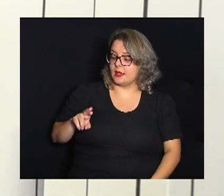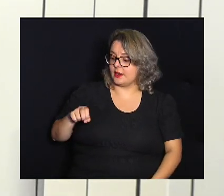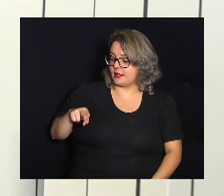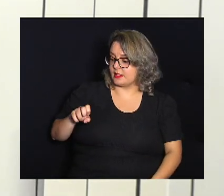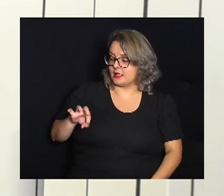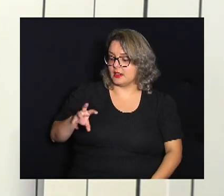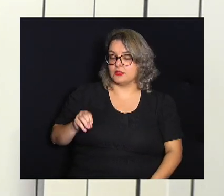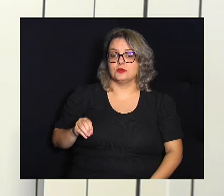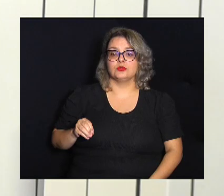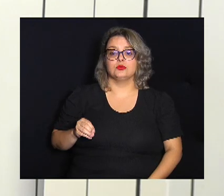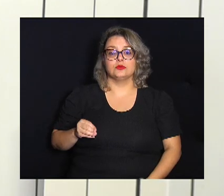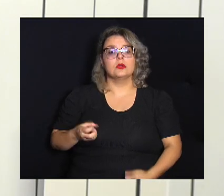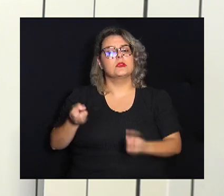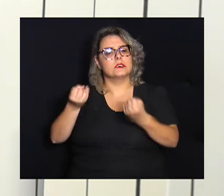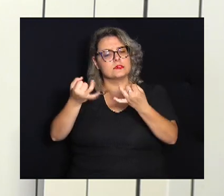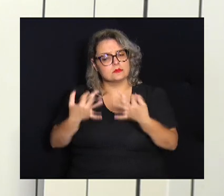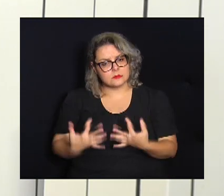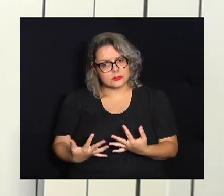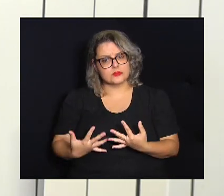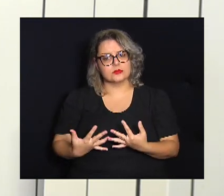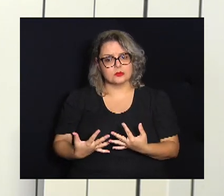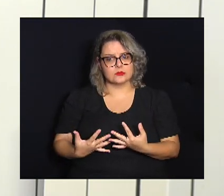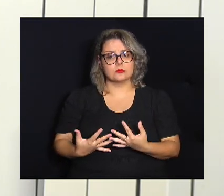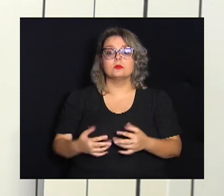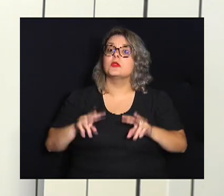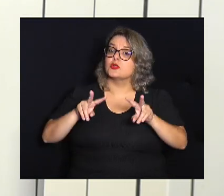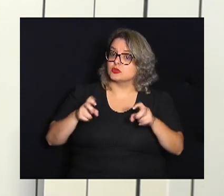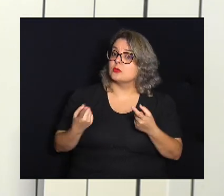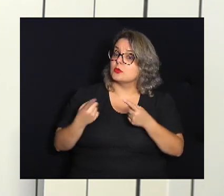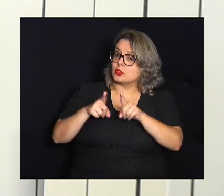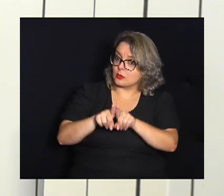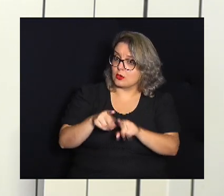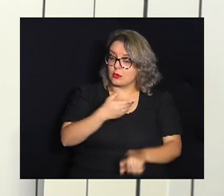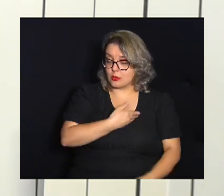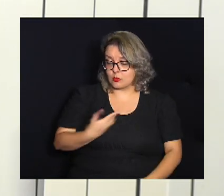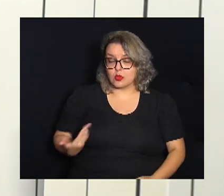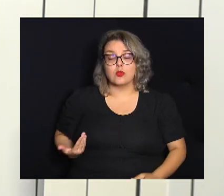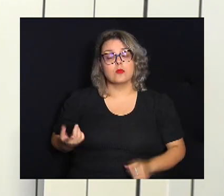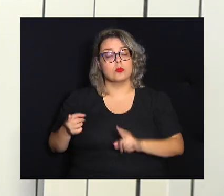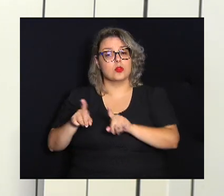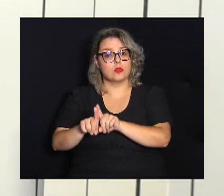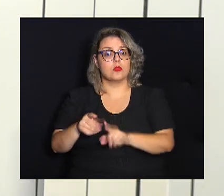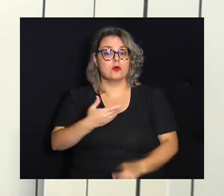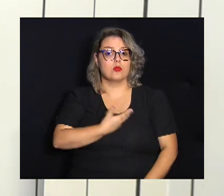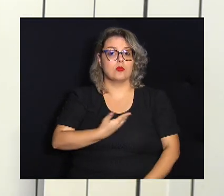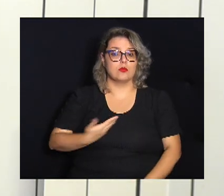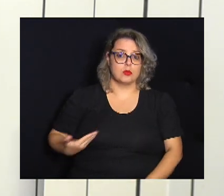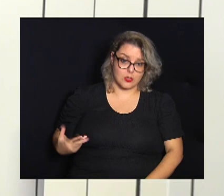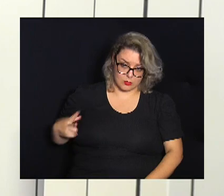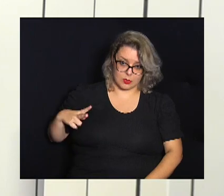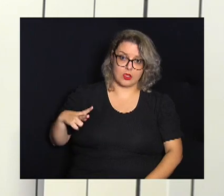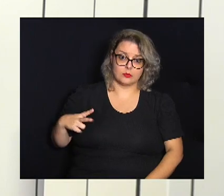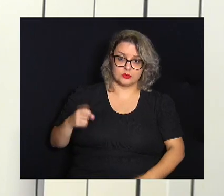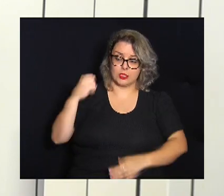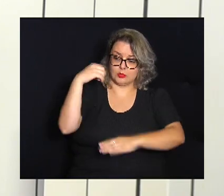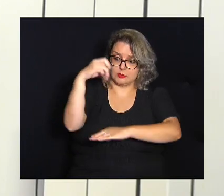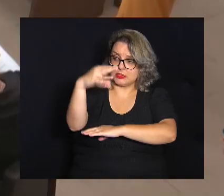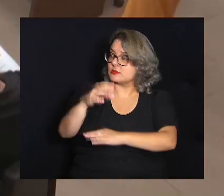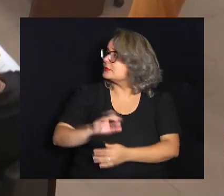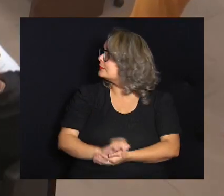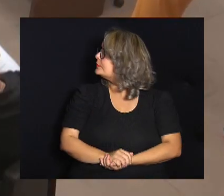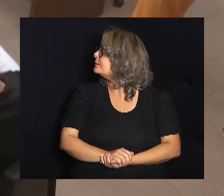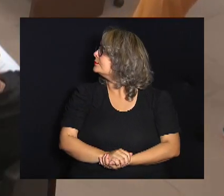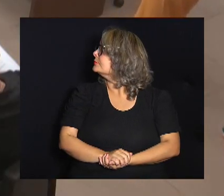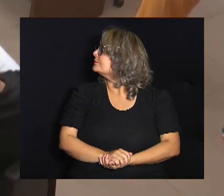que prestou esclarecimentos sobre a parceria público-privada da iluminação pública.